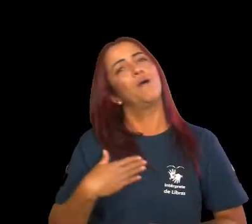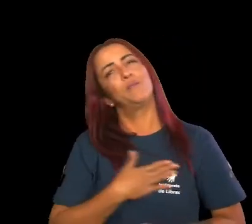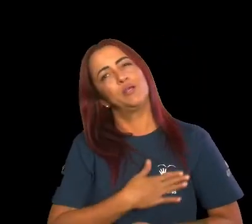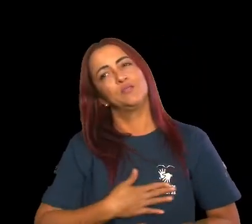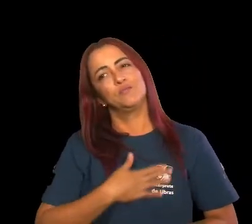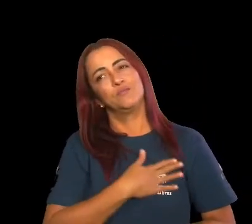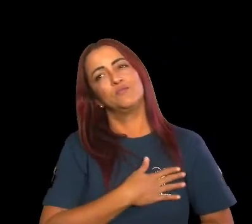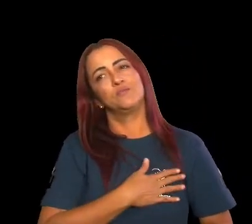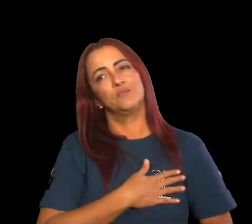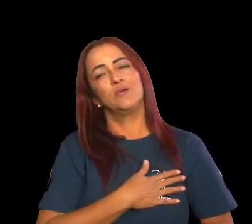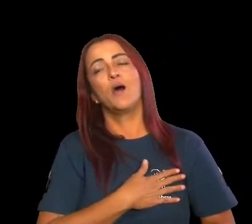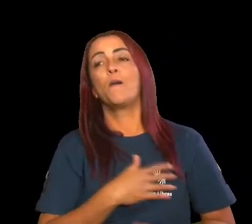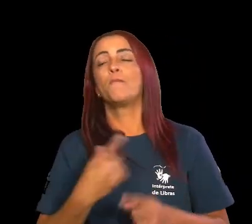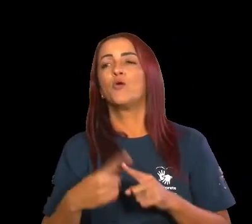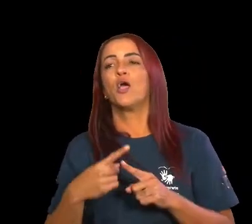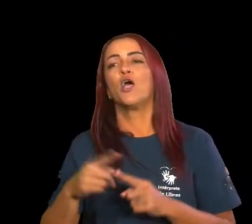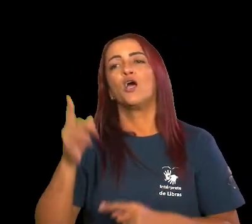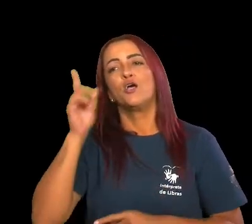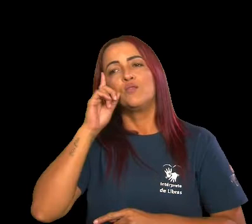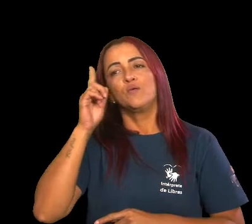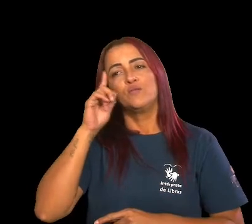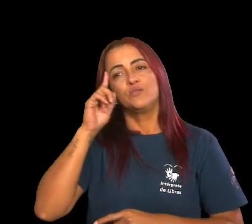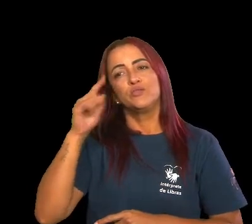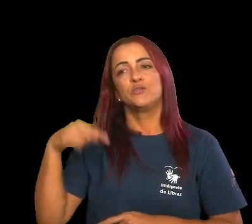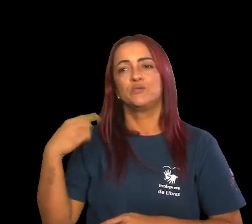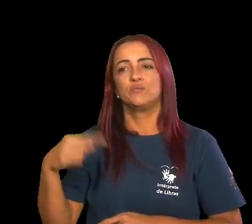prazeroso porque todo dia